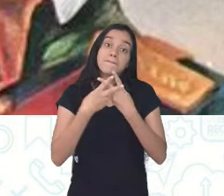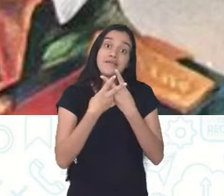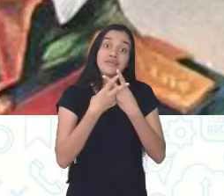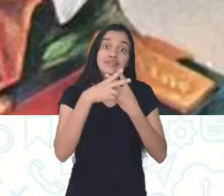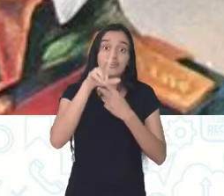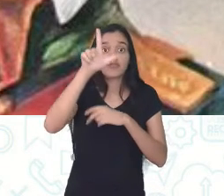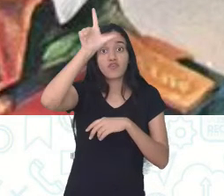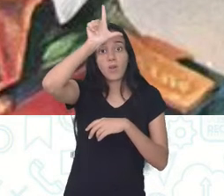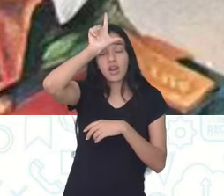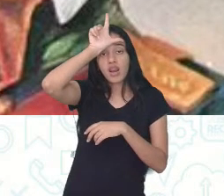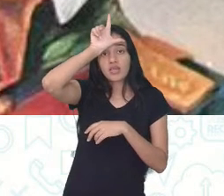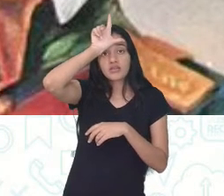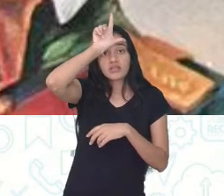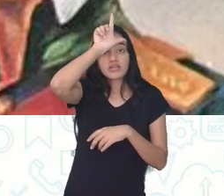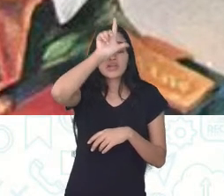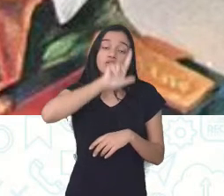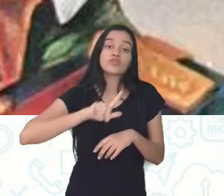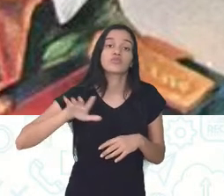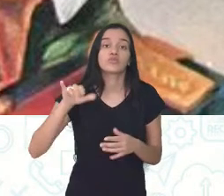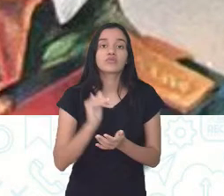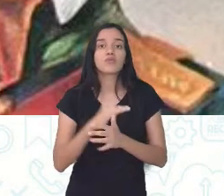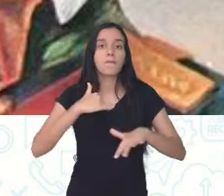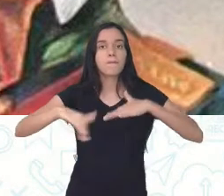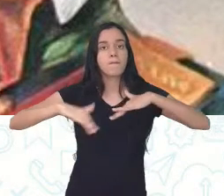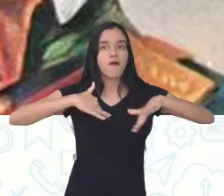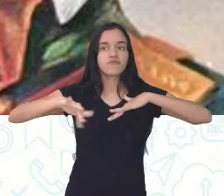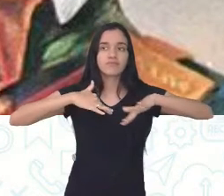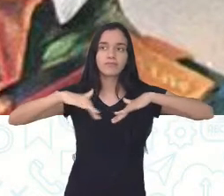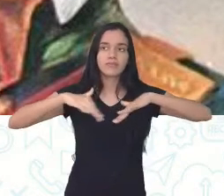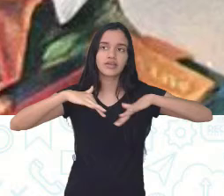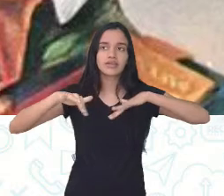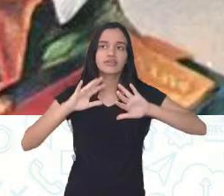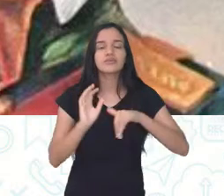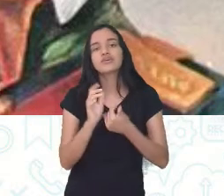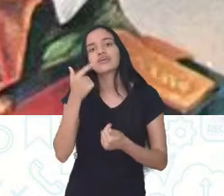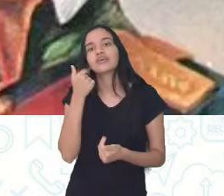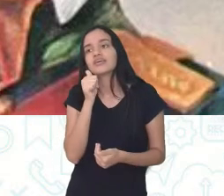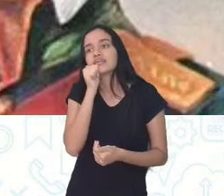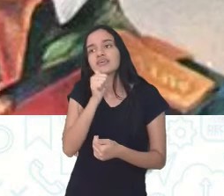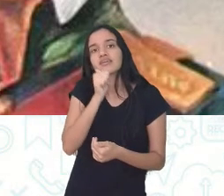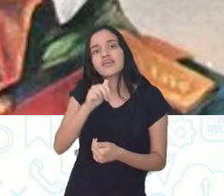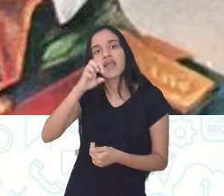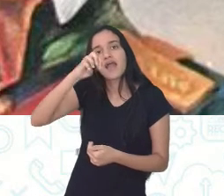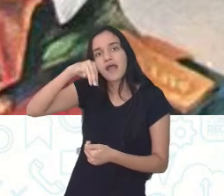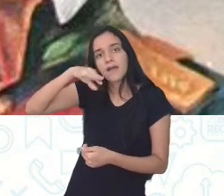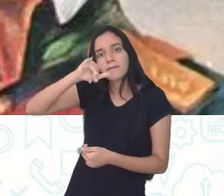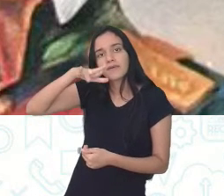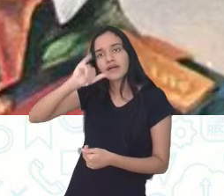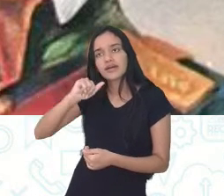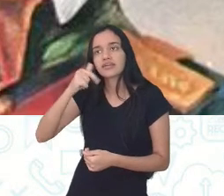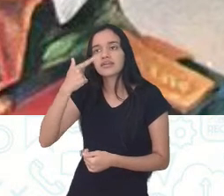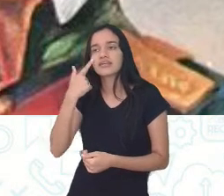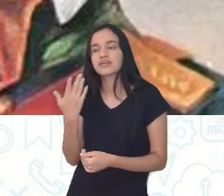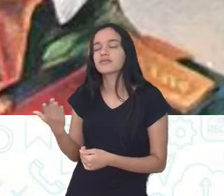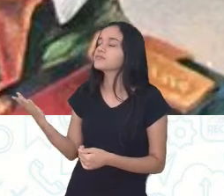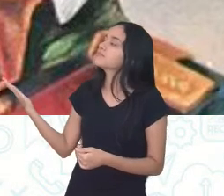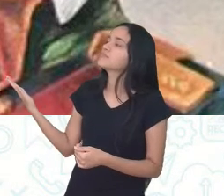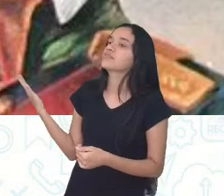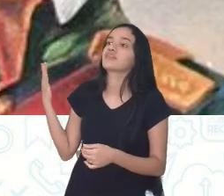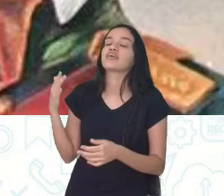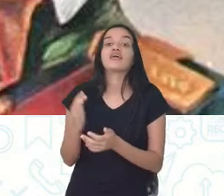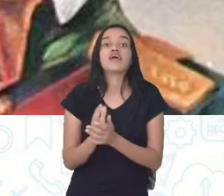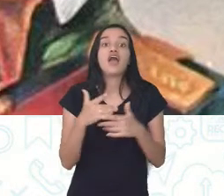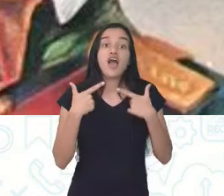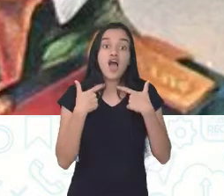líderes desse movimento aí, e Maria Quitéria, né, que foi a primeira mulher a entrar no